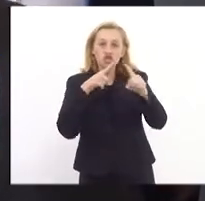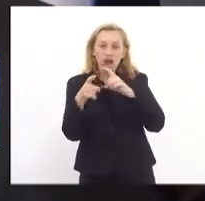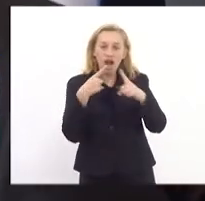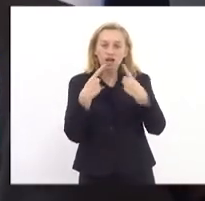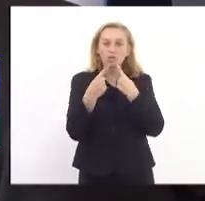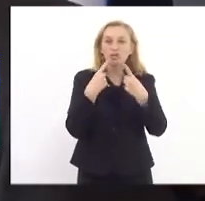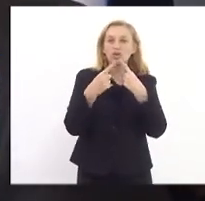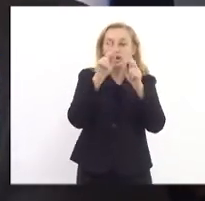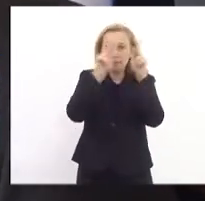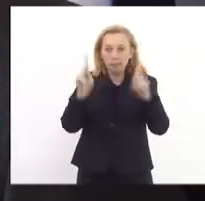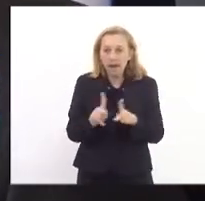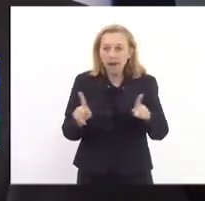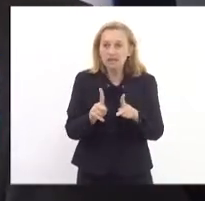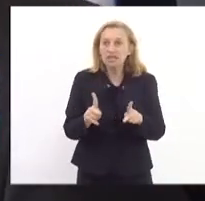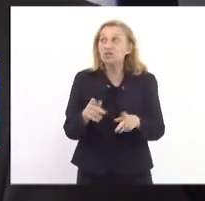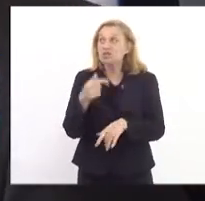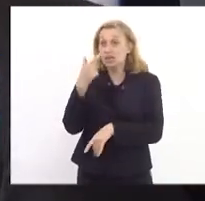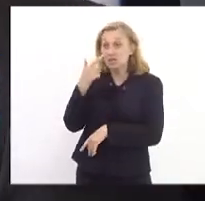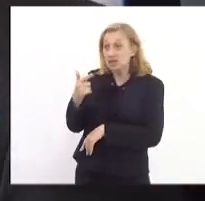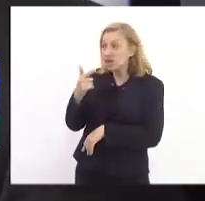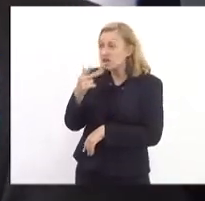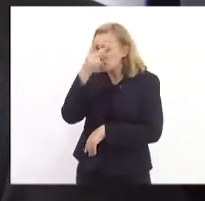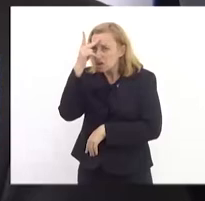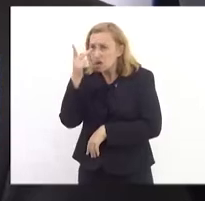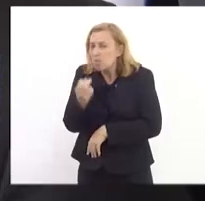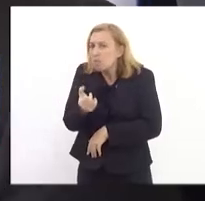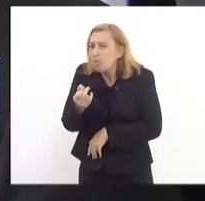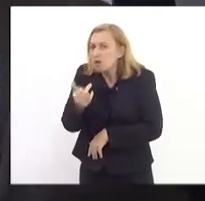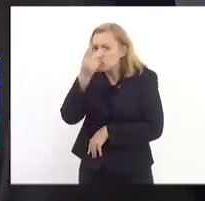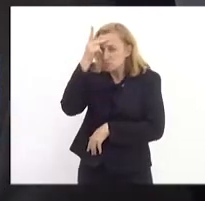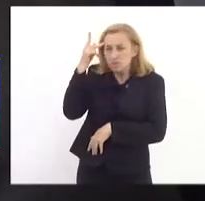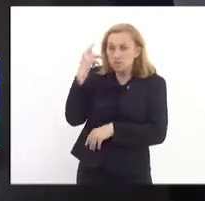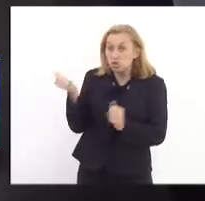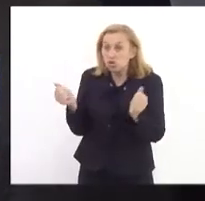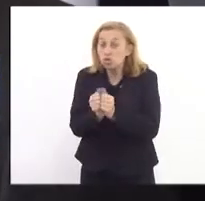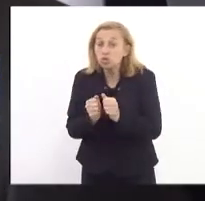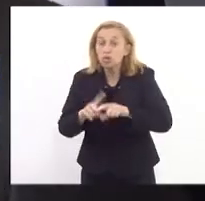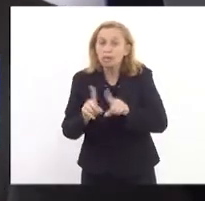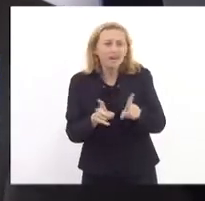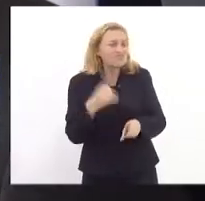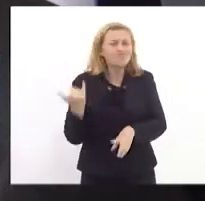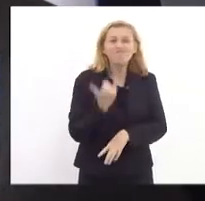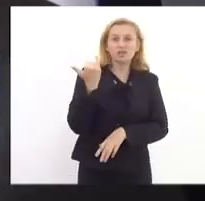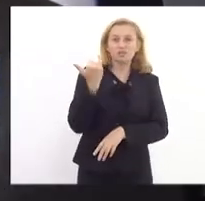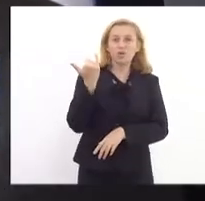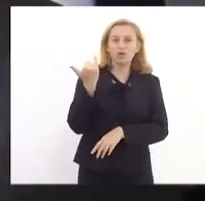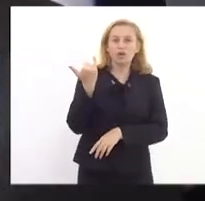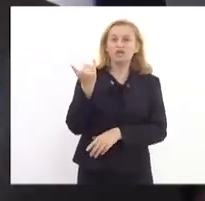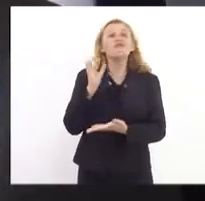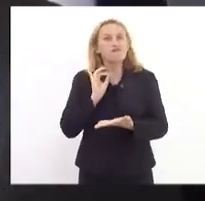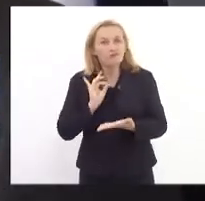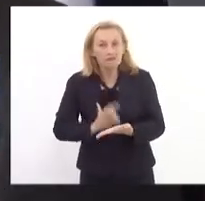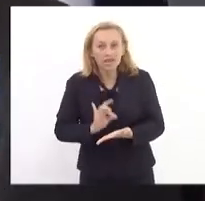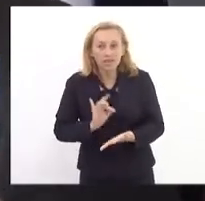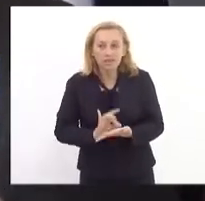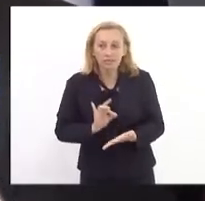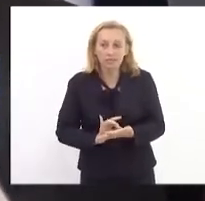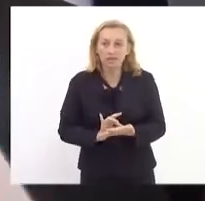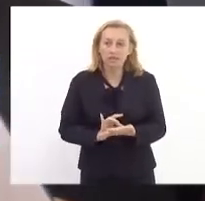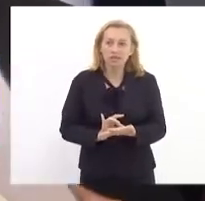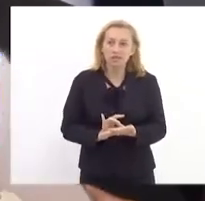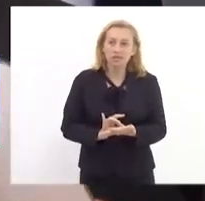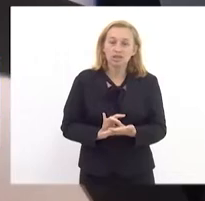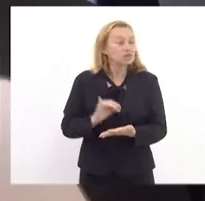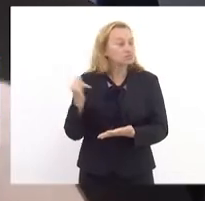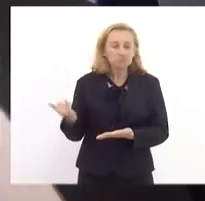de paz. Você vê que nem todo mundo eleitoralmente vai estar junto e não importa isso. Verdadeiramente